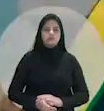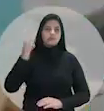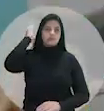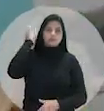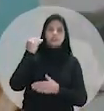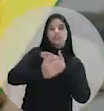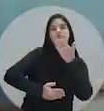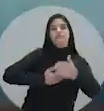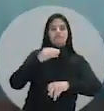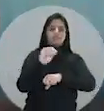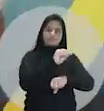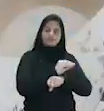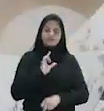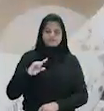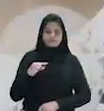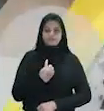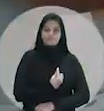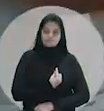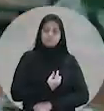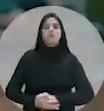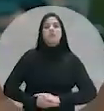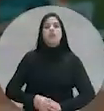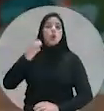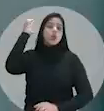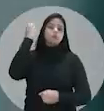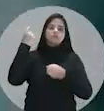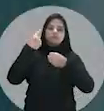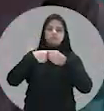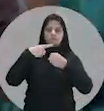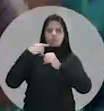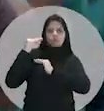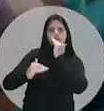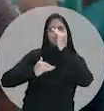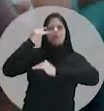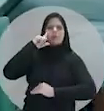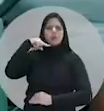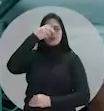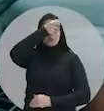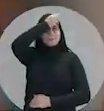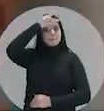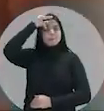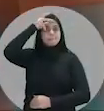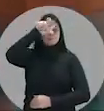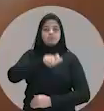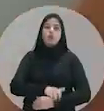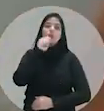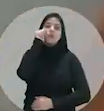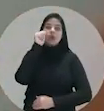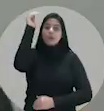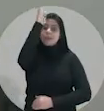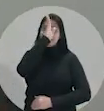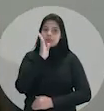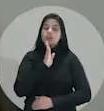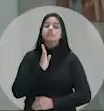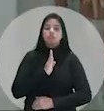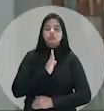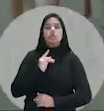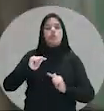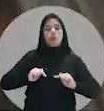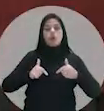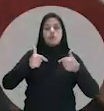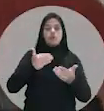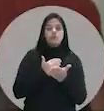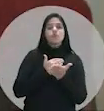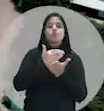em Cuiabá a capital que mais desenvolve políticas públicas para mulheres no Brasil são ações pioneiras